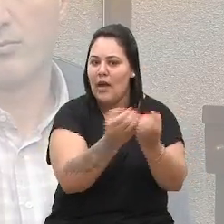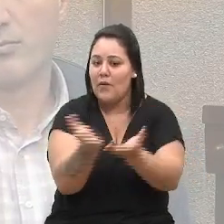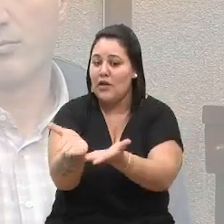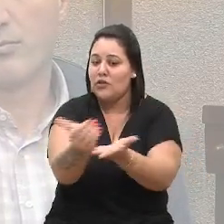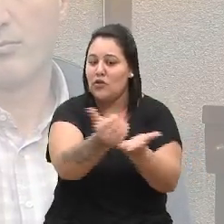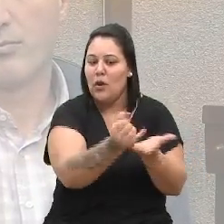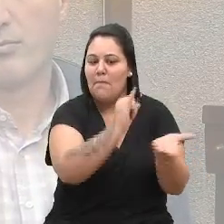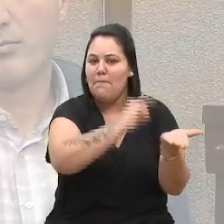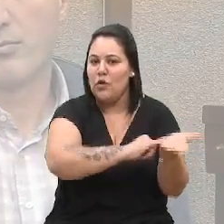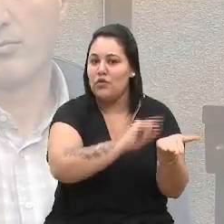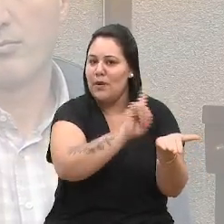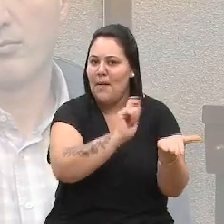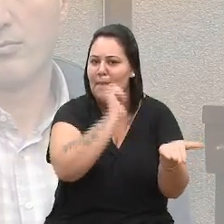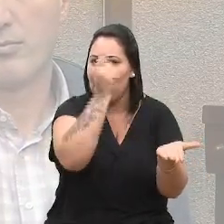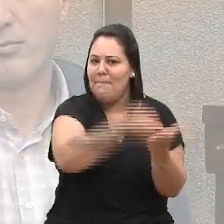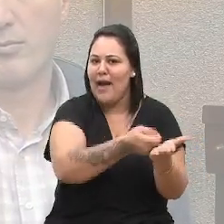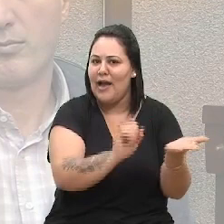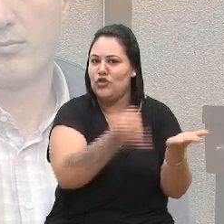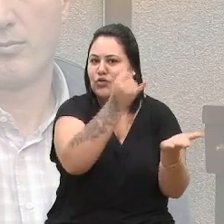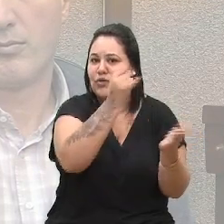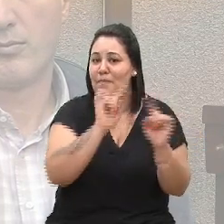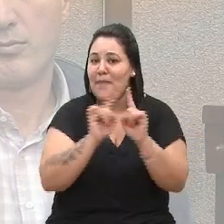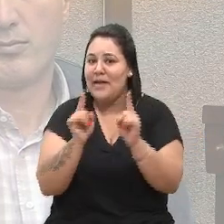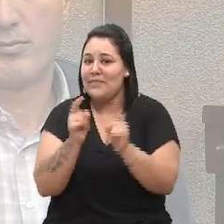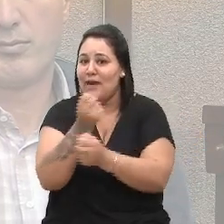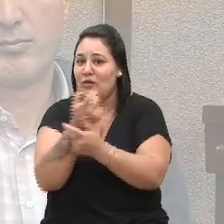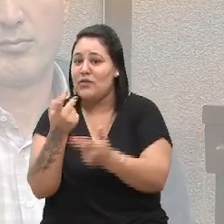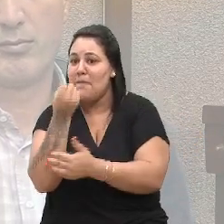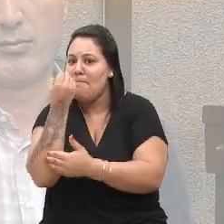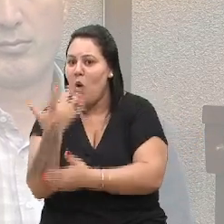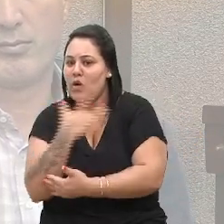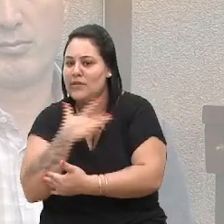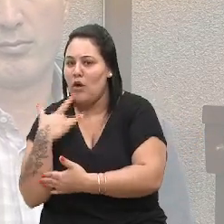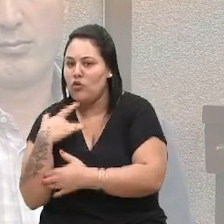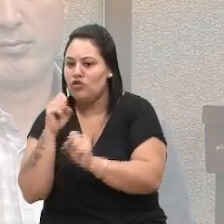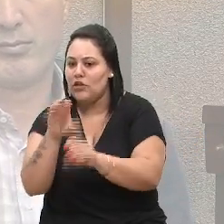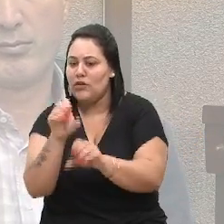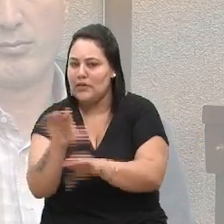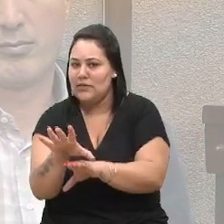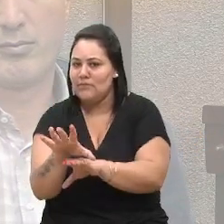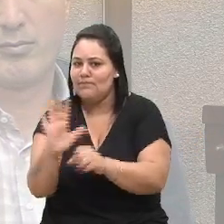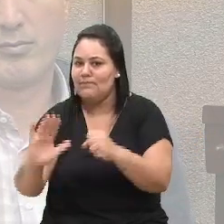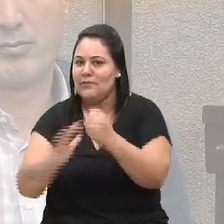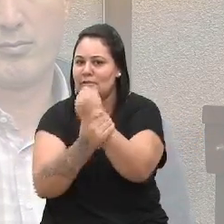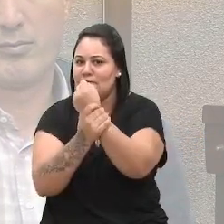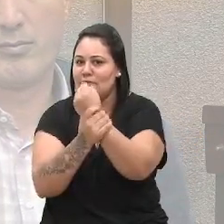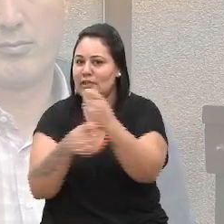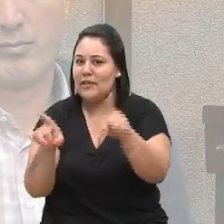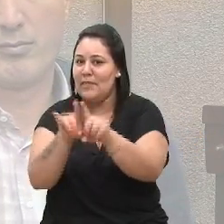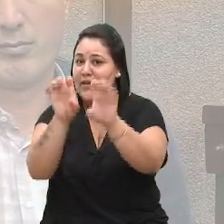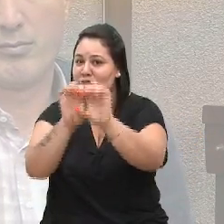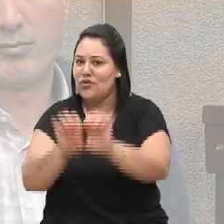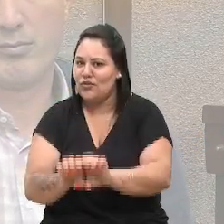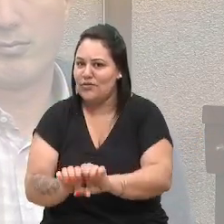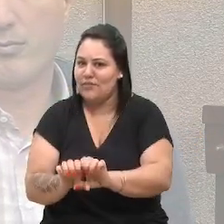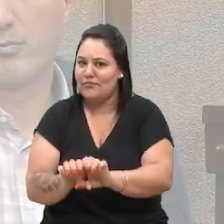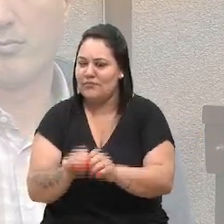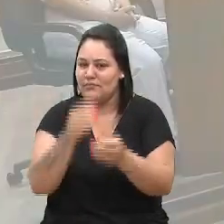pagar juros, mas para benefício direto em saúde, educação, segurança e infraestrutura. Obrigado, senhora presidente.